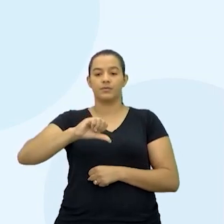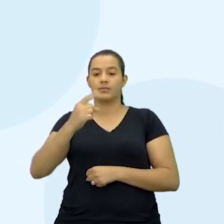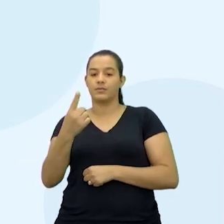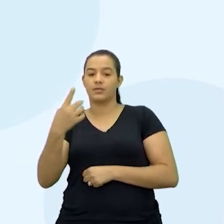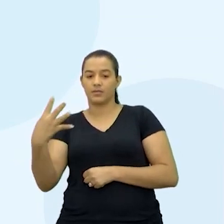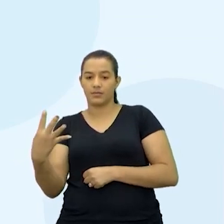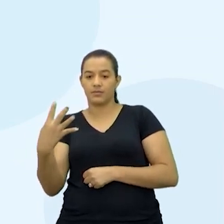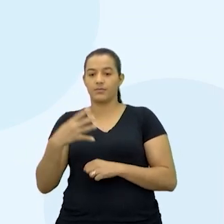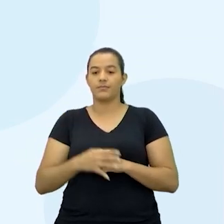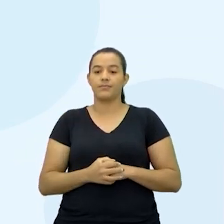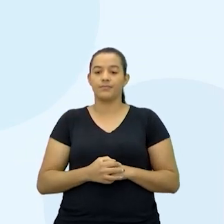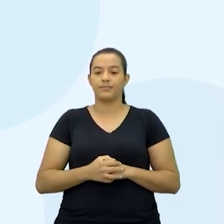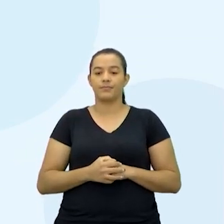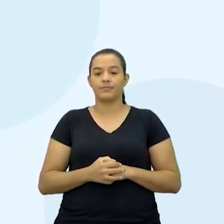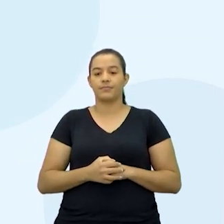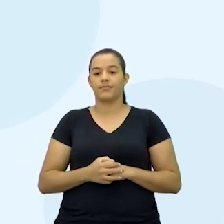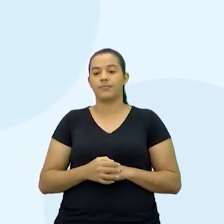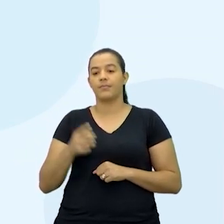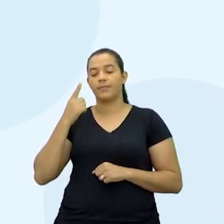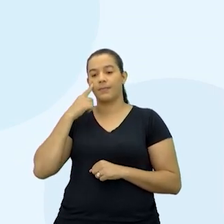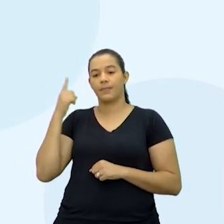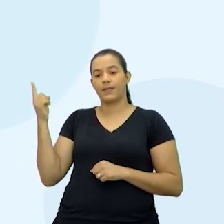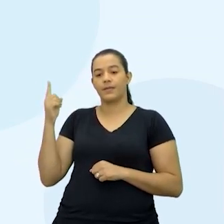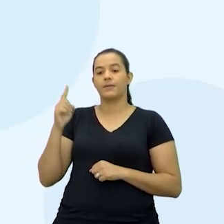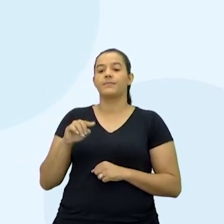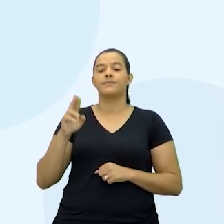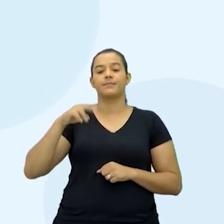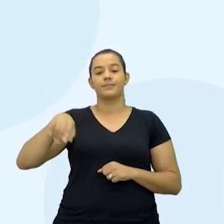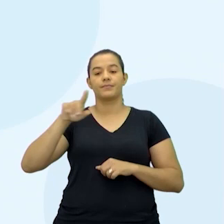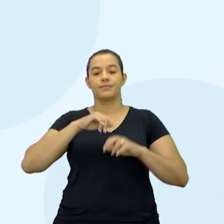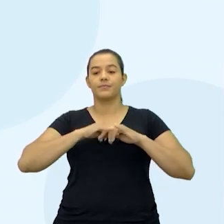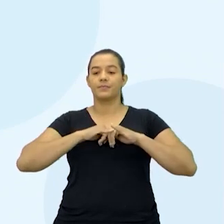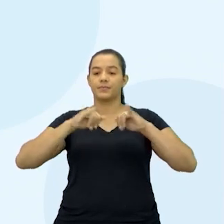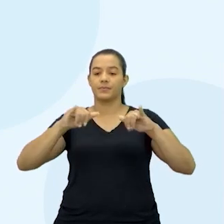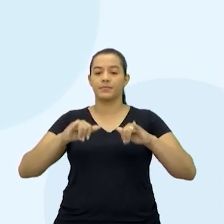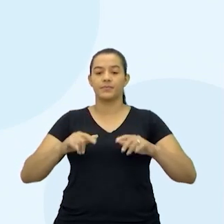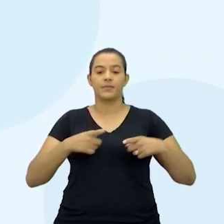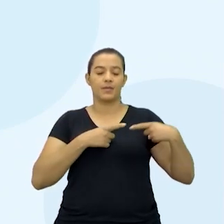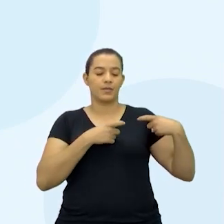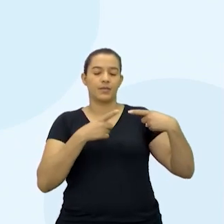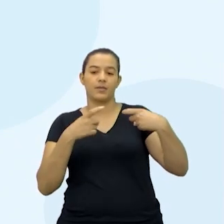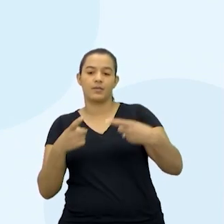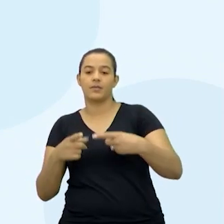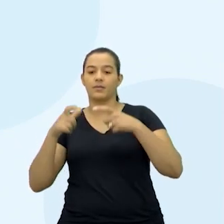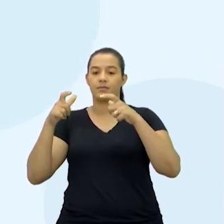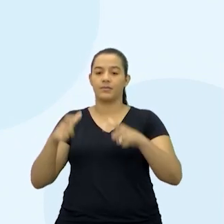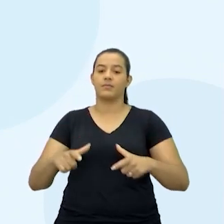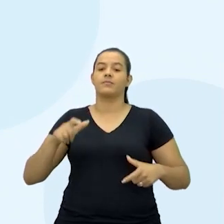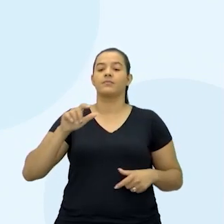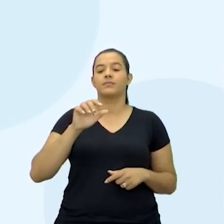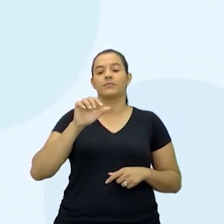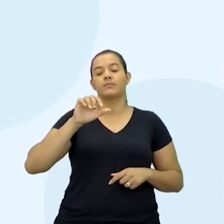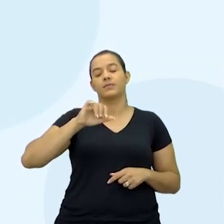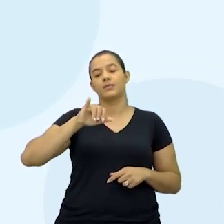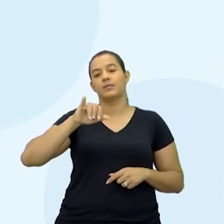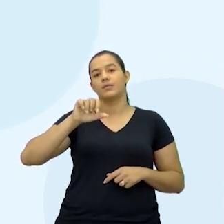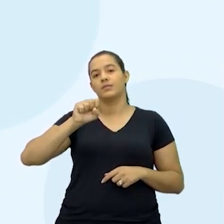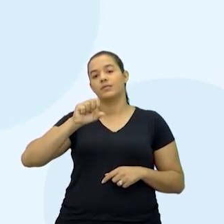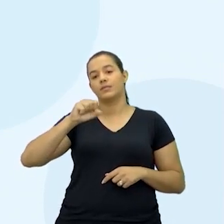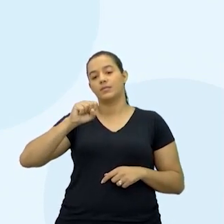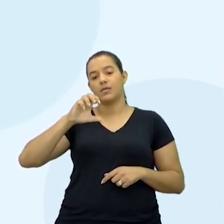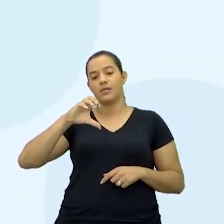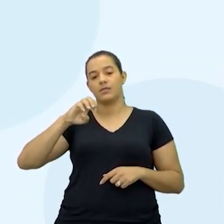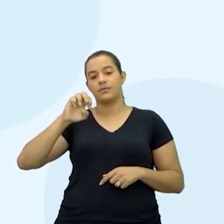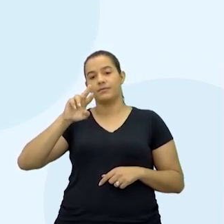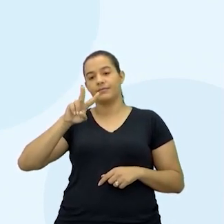1914. Áustria formalmente declara guerra à Sérvia. Então, o que eu chamo a atenção de vocês é assim, eu vou